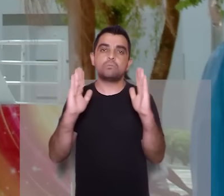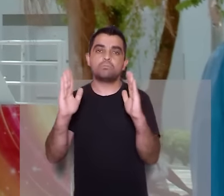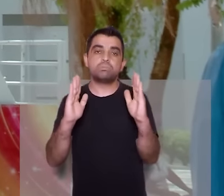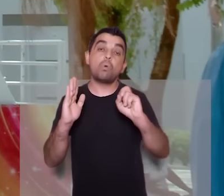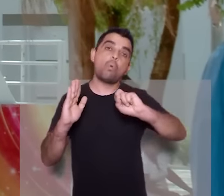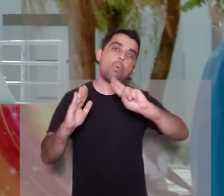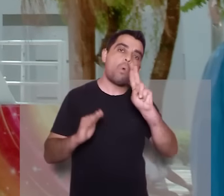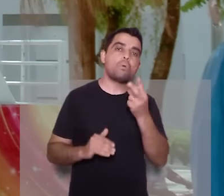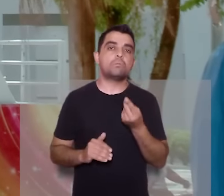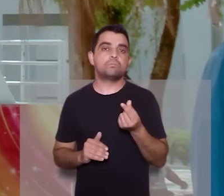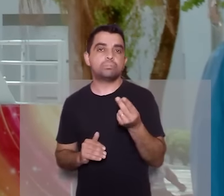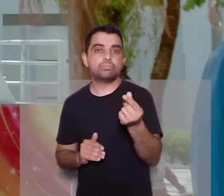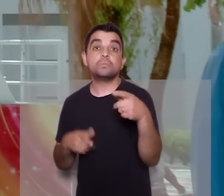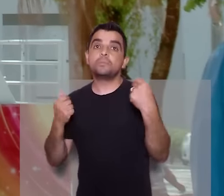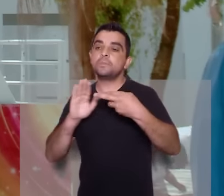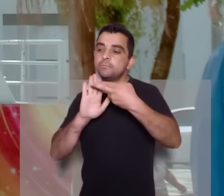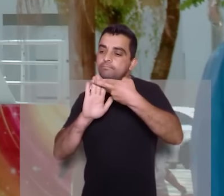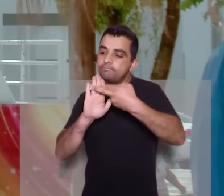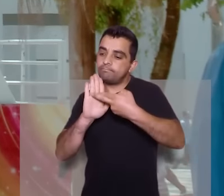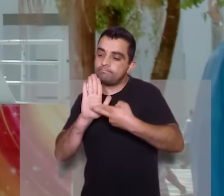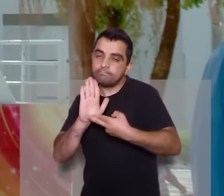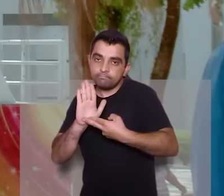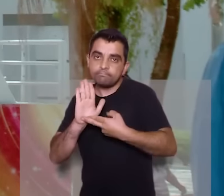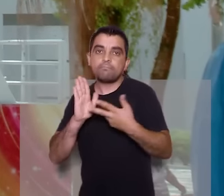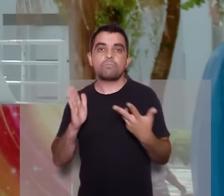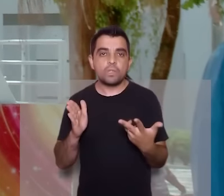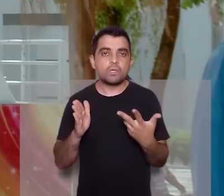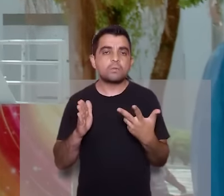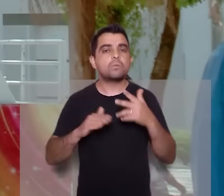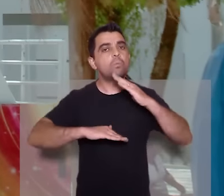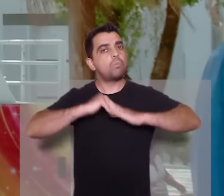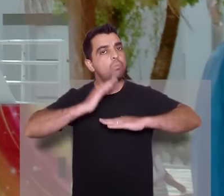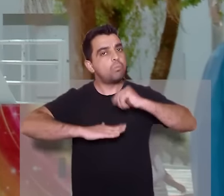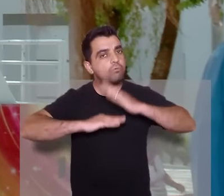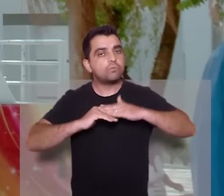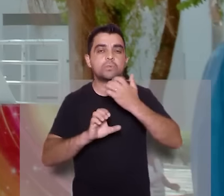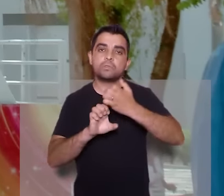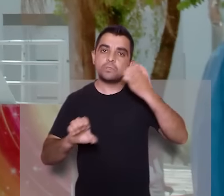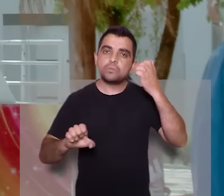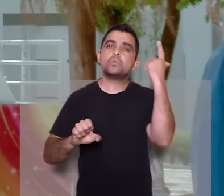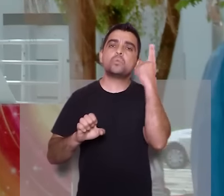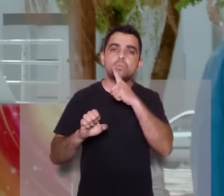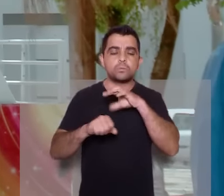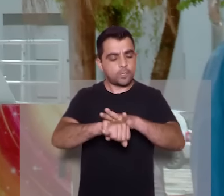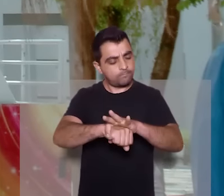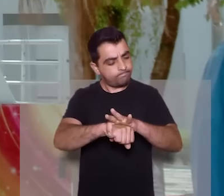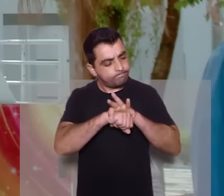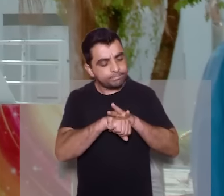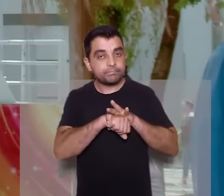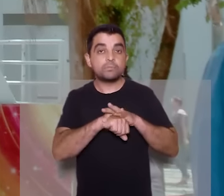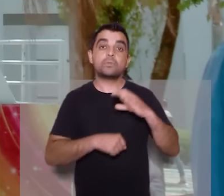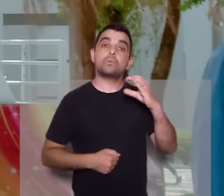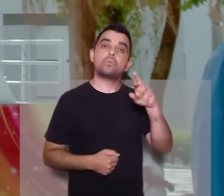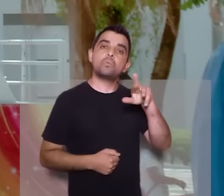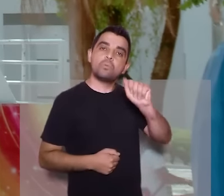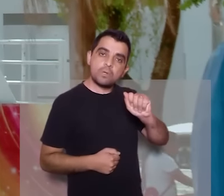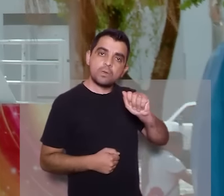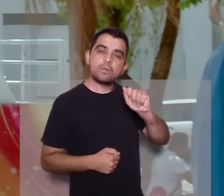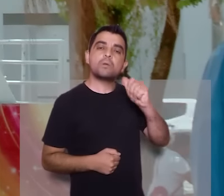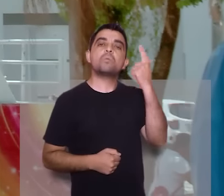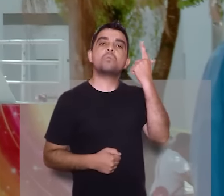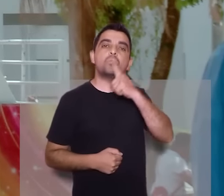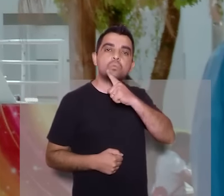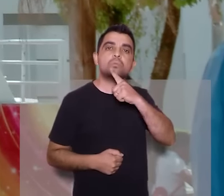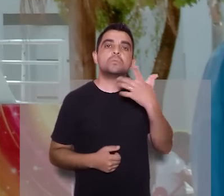elas provisórias ou não, onde entram normas técnicas. Um profissional de engenharia garante a aplicação dessas normas e